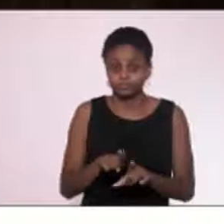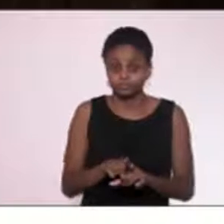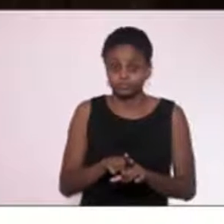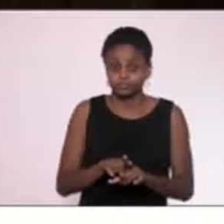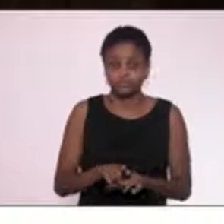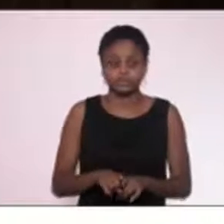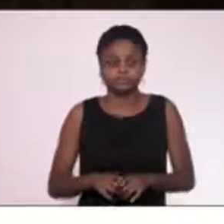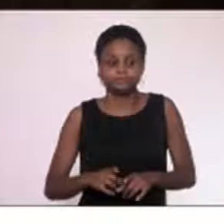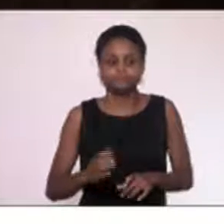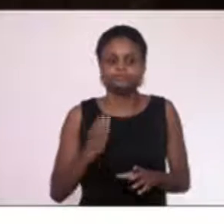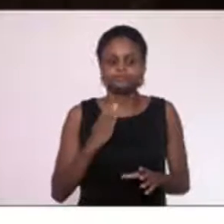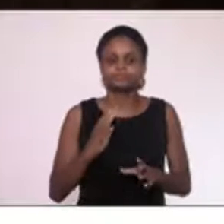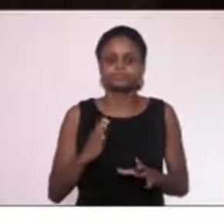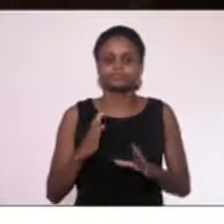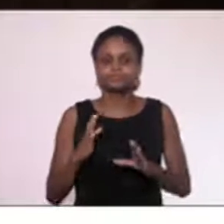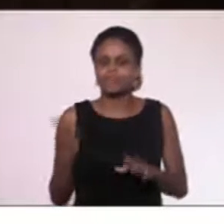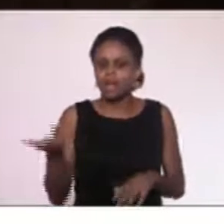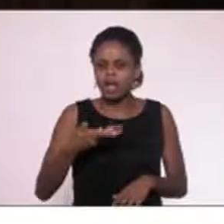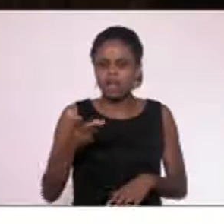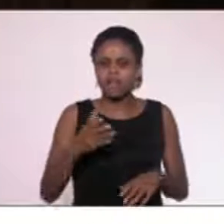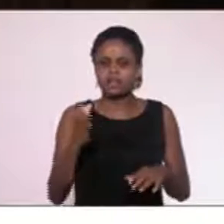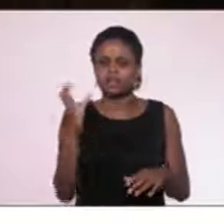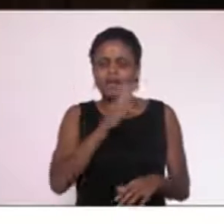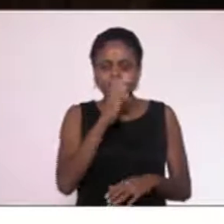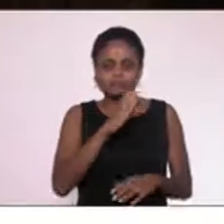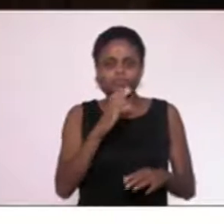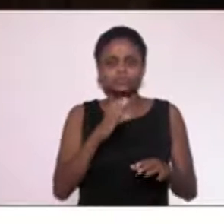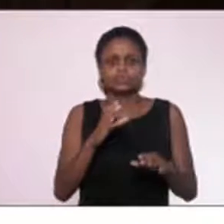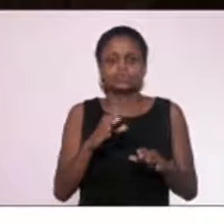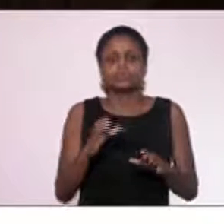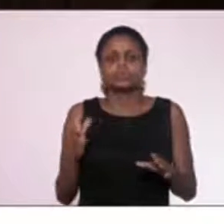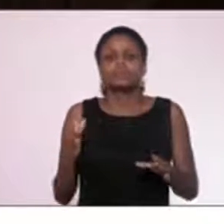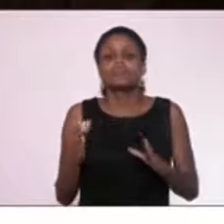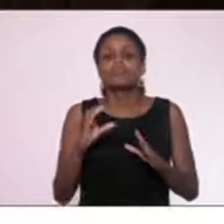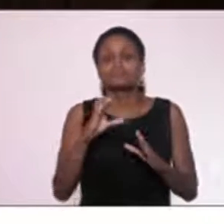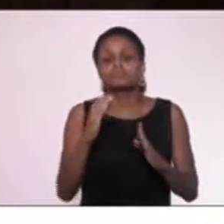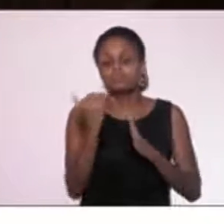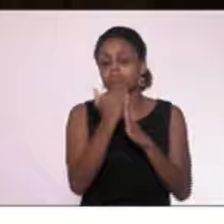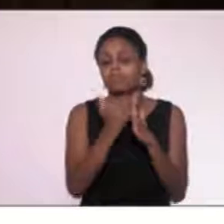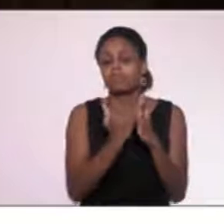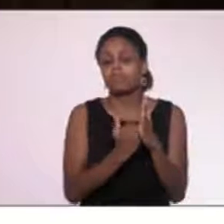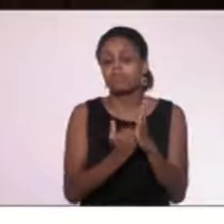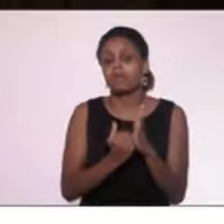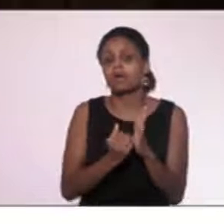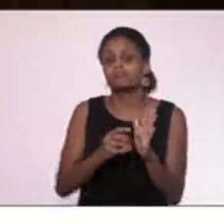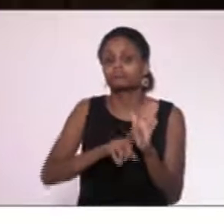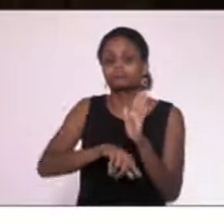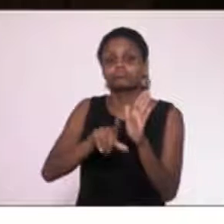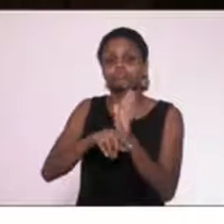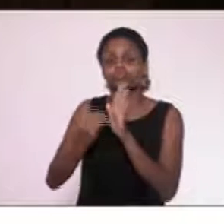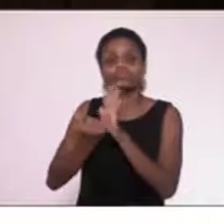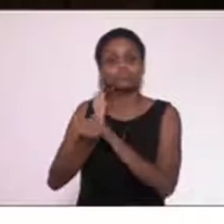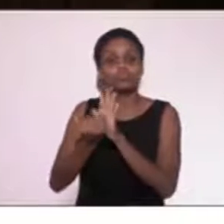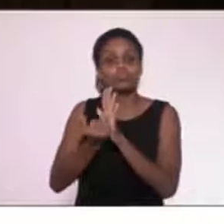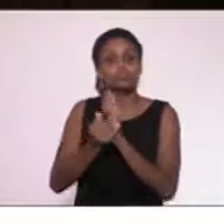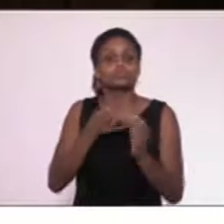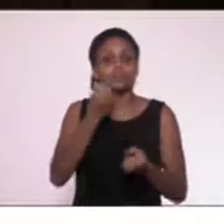otimizar essa cadeia de incentivos fiscais que já foi dada no estado do Rio de